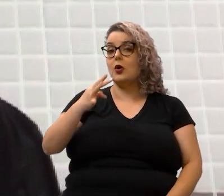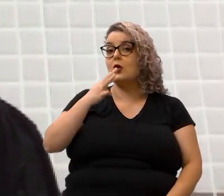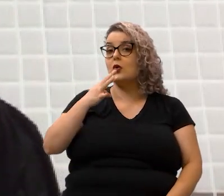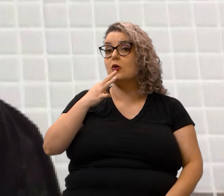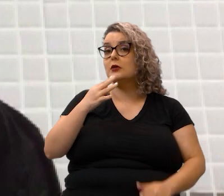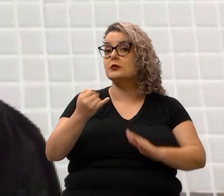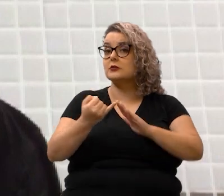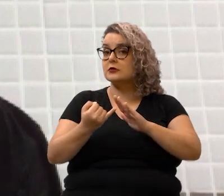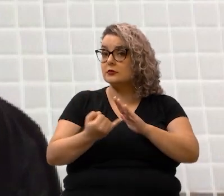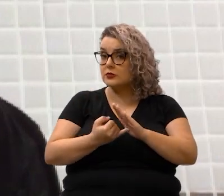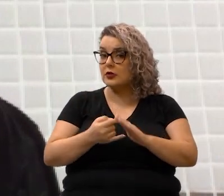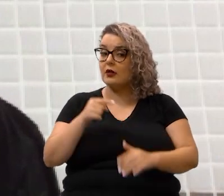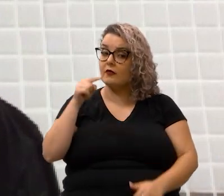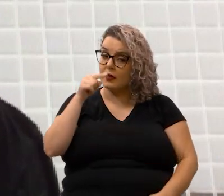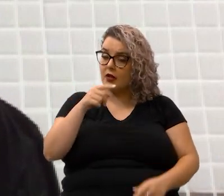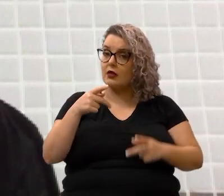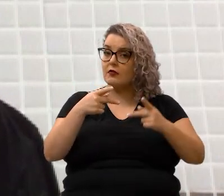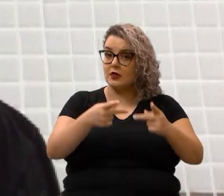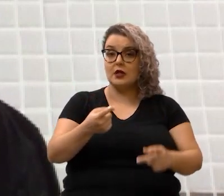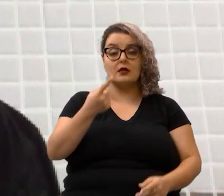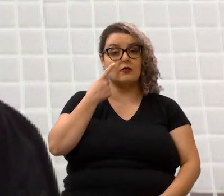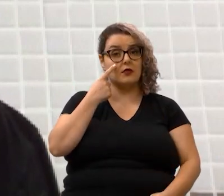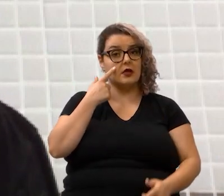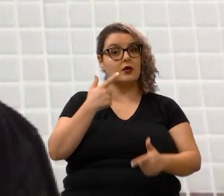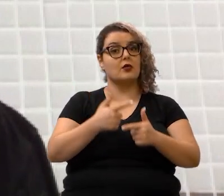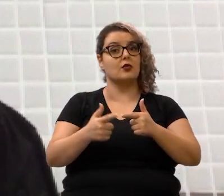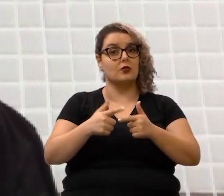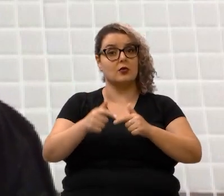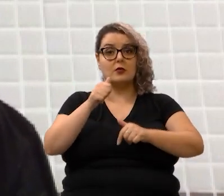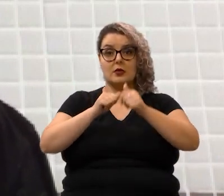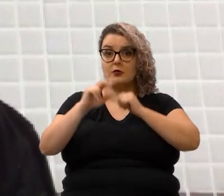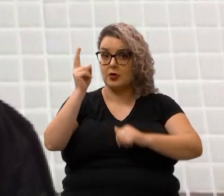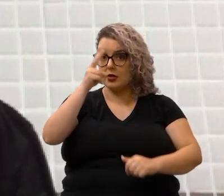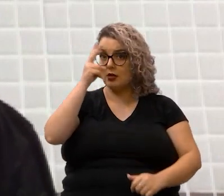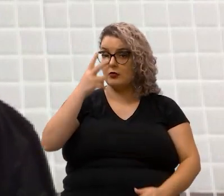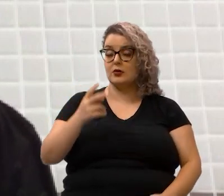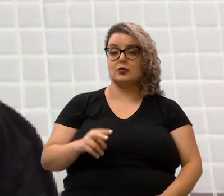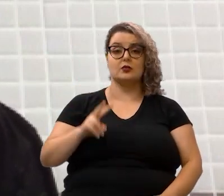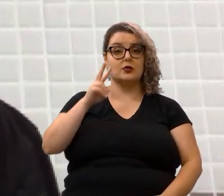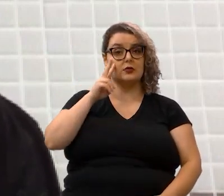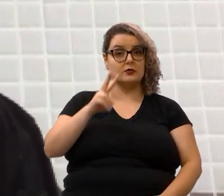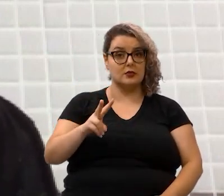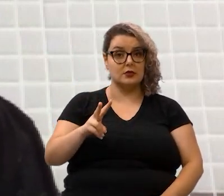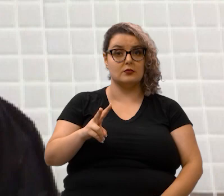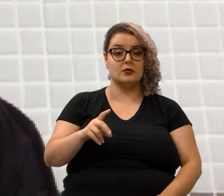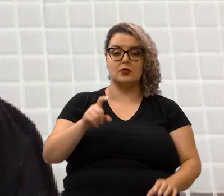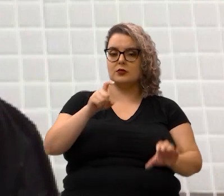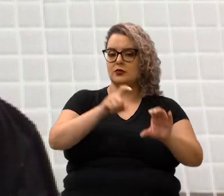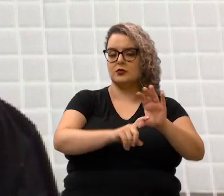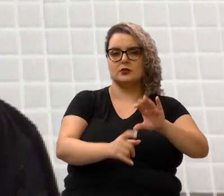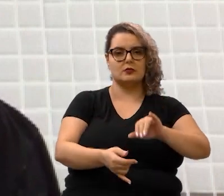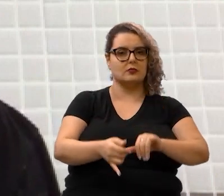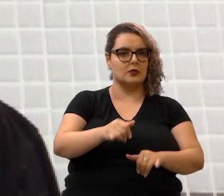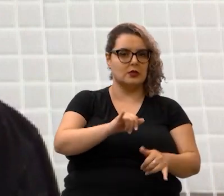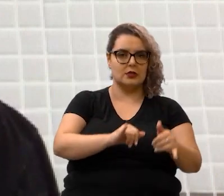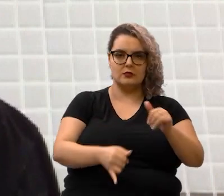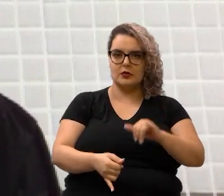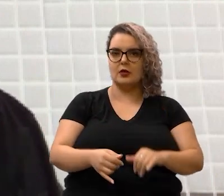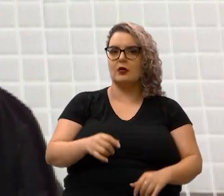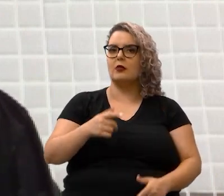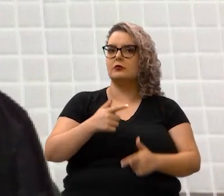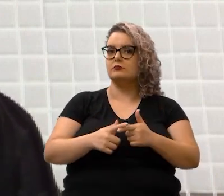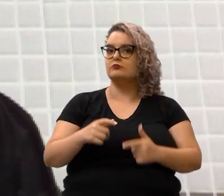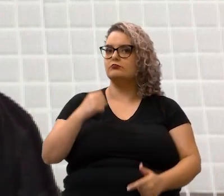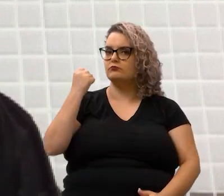uma instituição dessa, vai visitar que você vai ver o problema que é o alcoolismo, né? Nós vemos aí nas ruas os dependentes químicos, é um problema